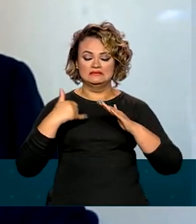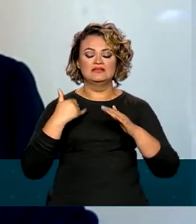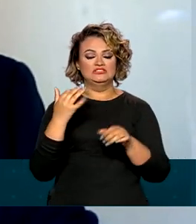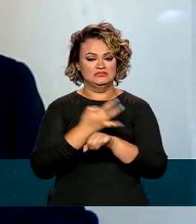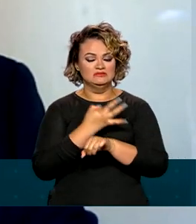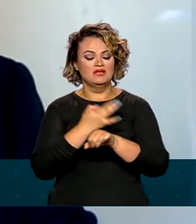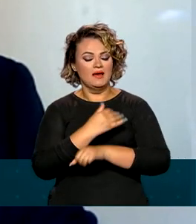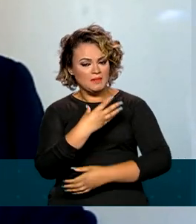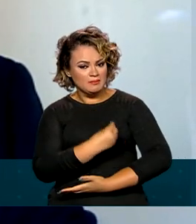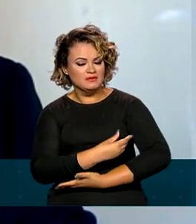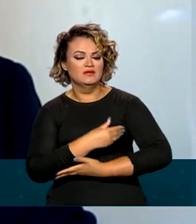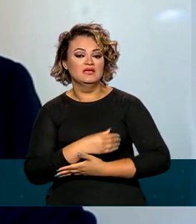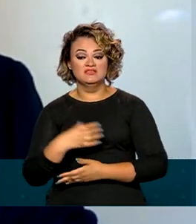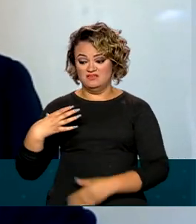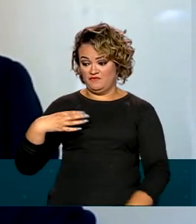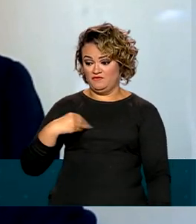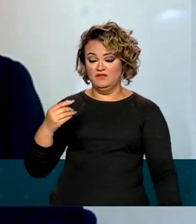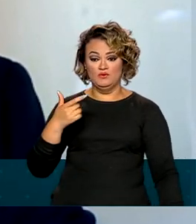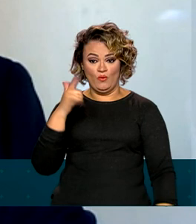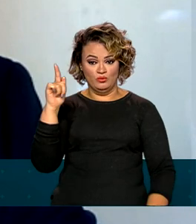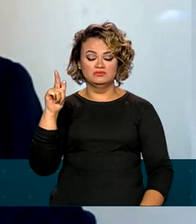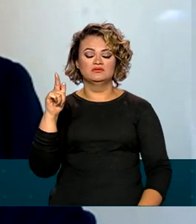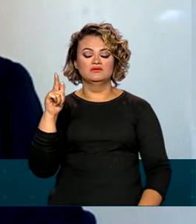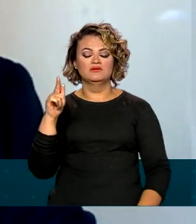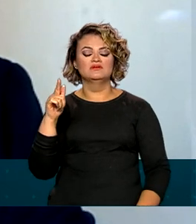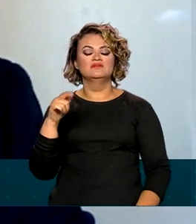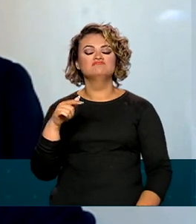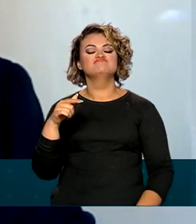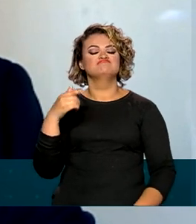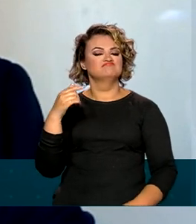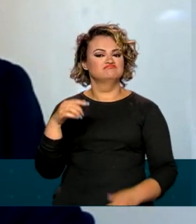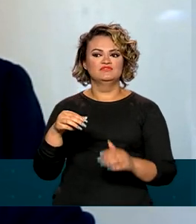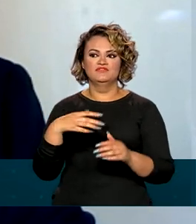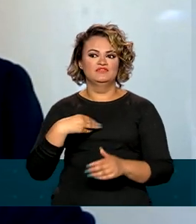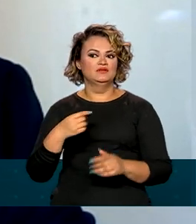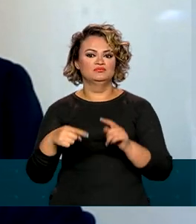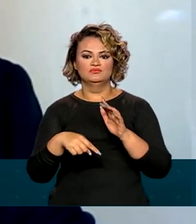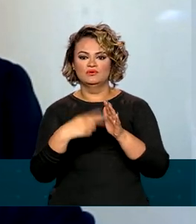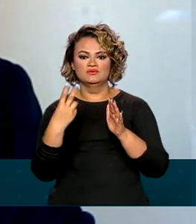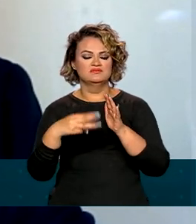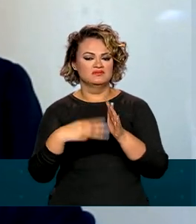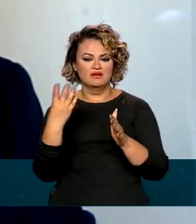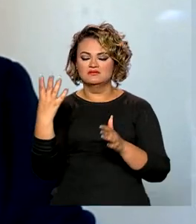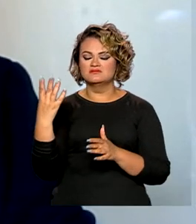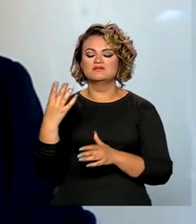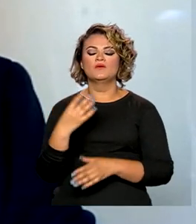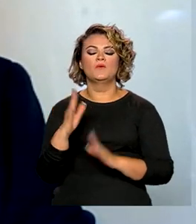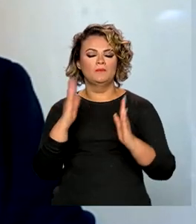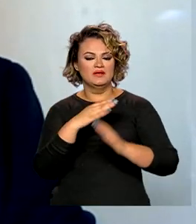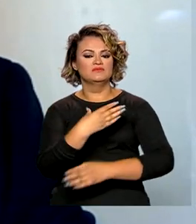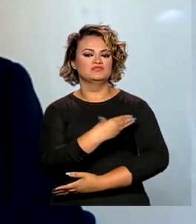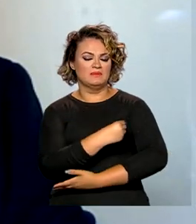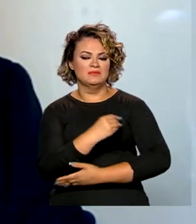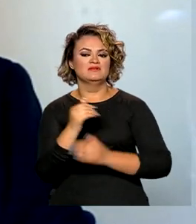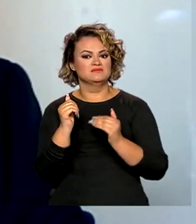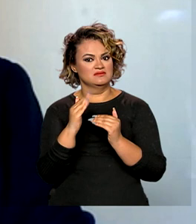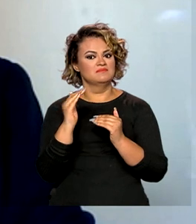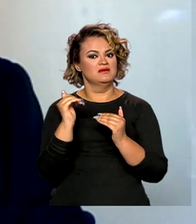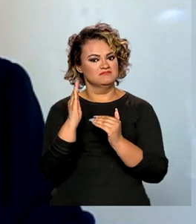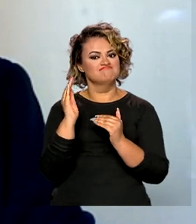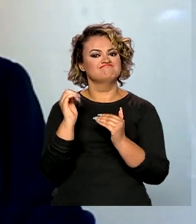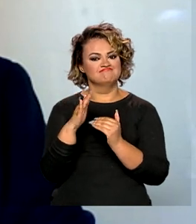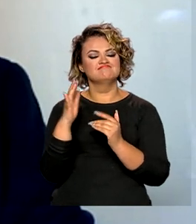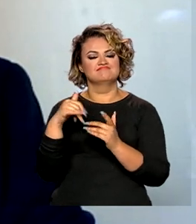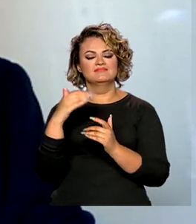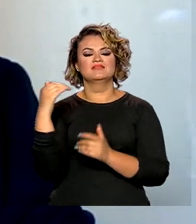tenha tendo mais de um filho isso vai ser só mais você amamentar dois filhos três filhos é esse tempo de amamentação ele é somado